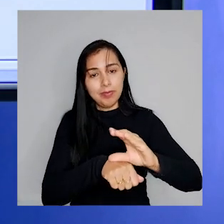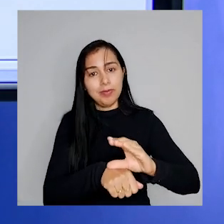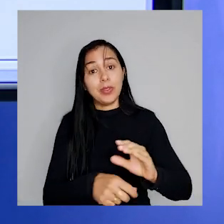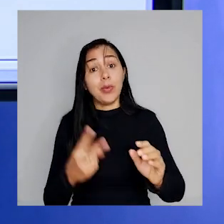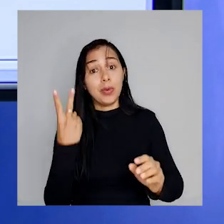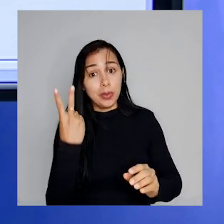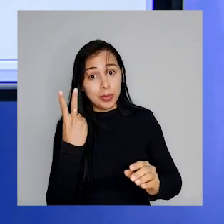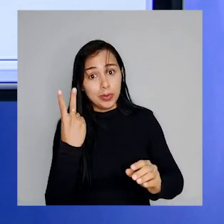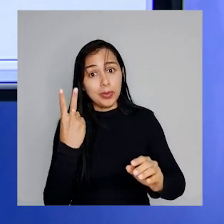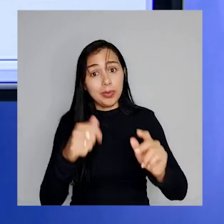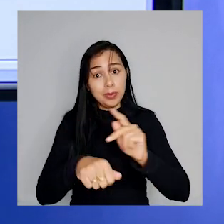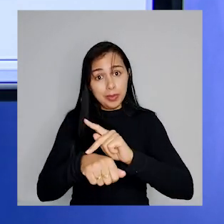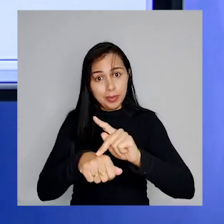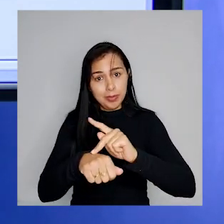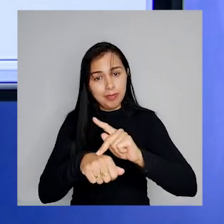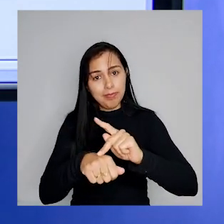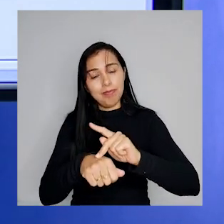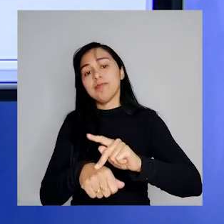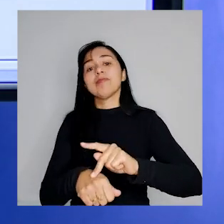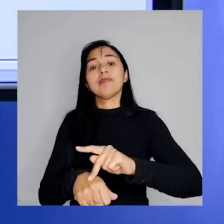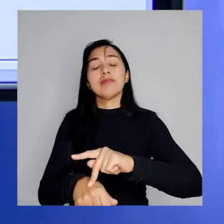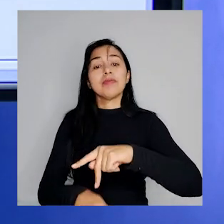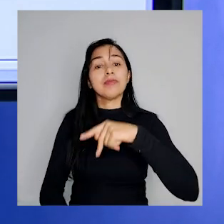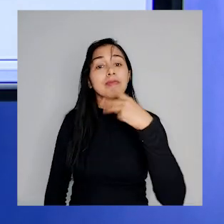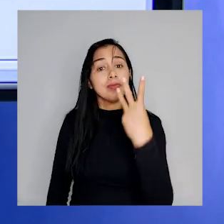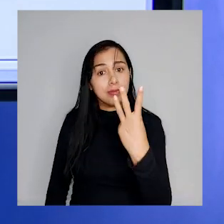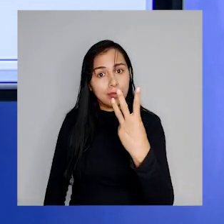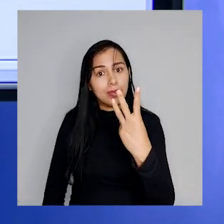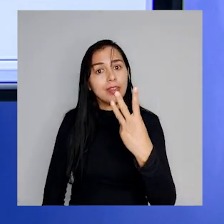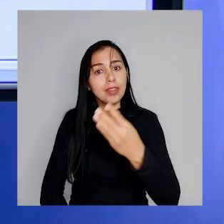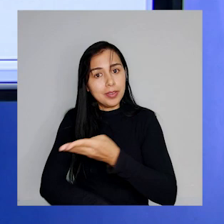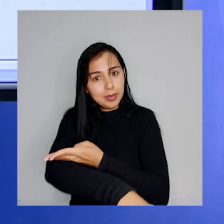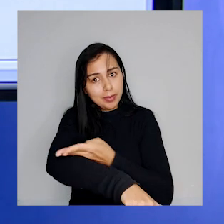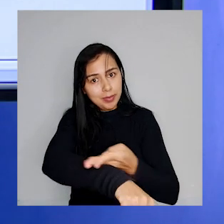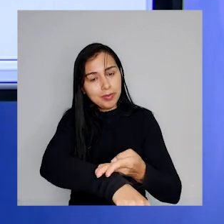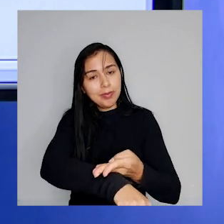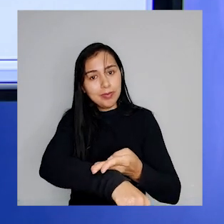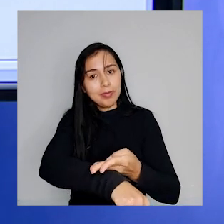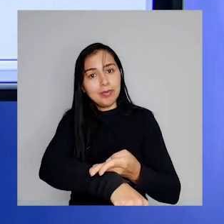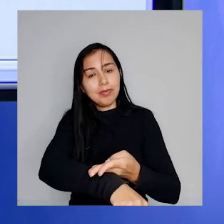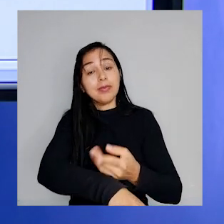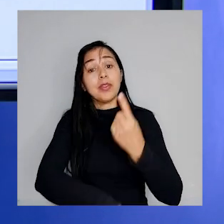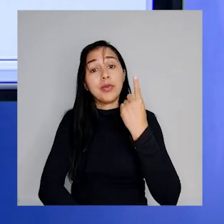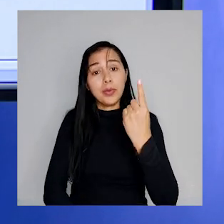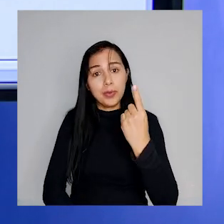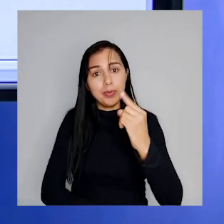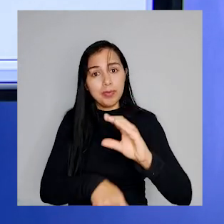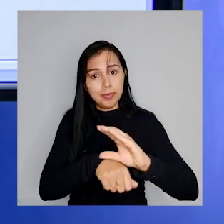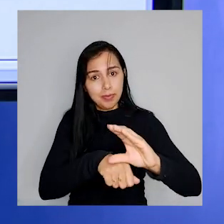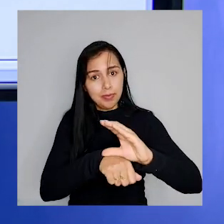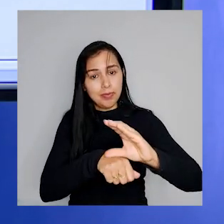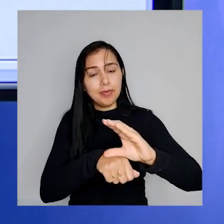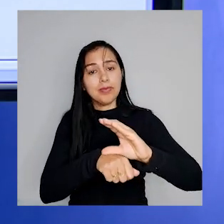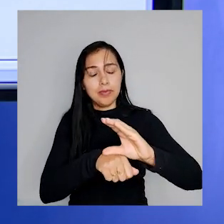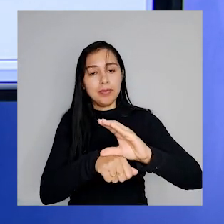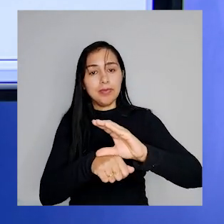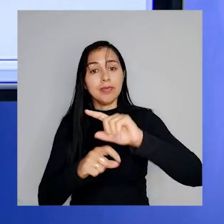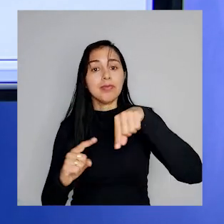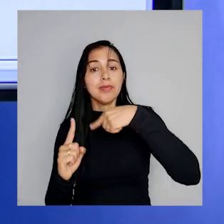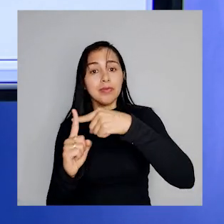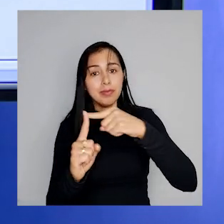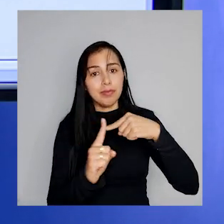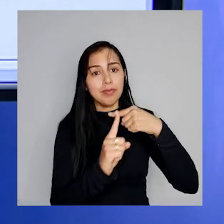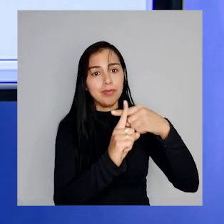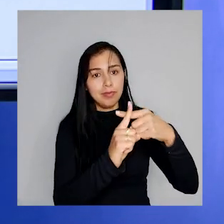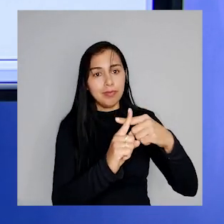derrubou essas seguintes configurações. 2 pinos pretos, 3 pinos brancos e um pino